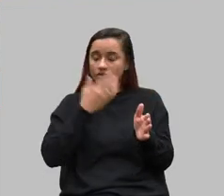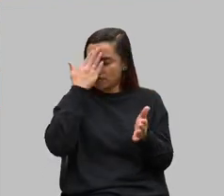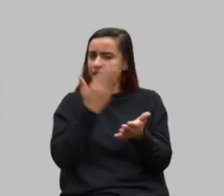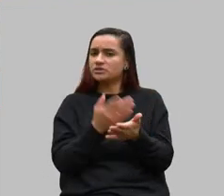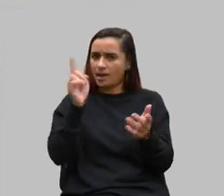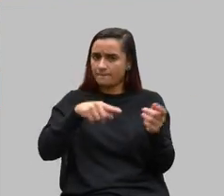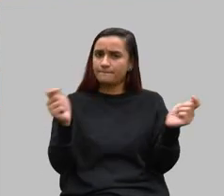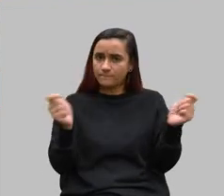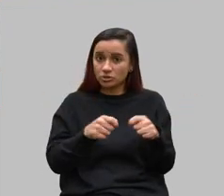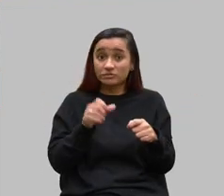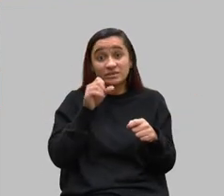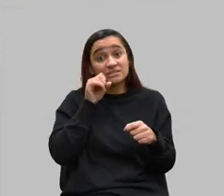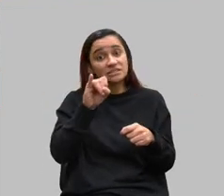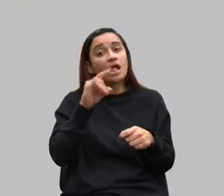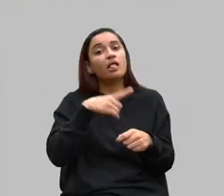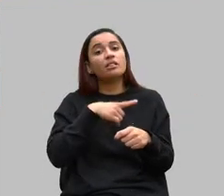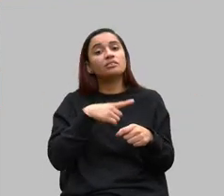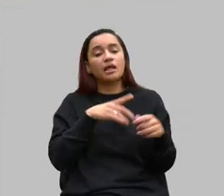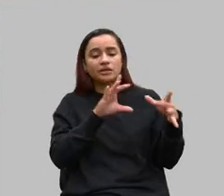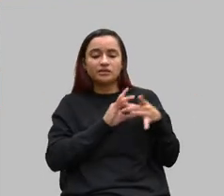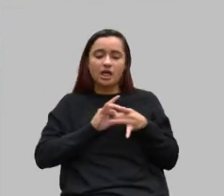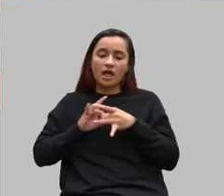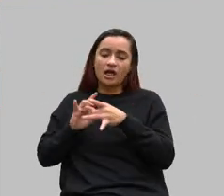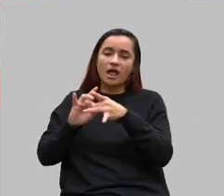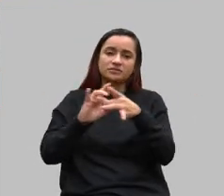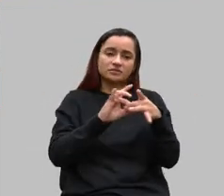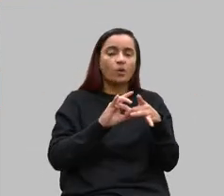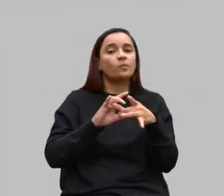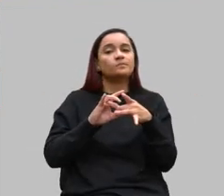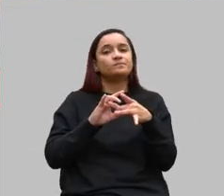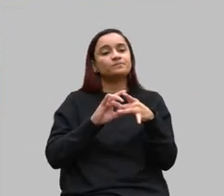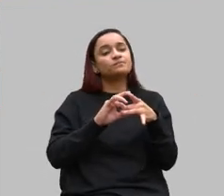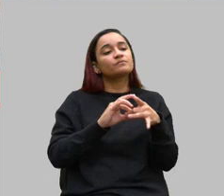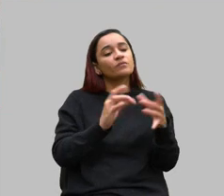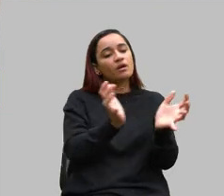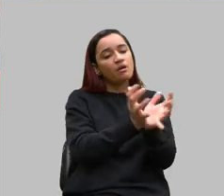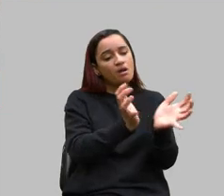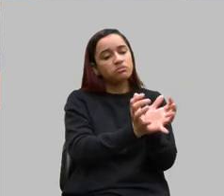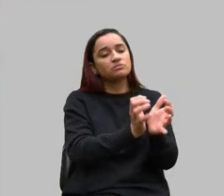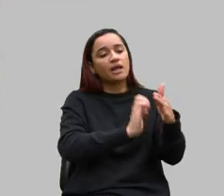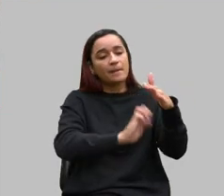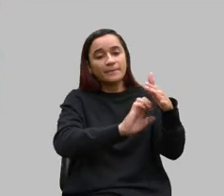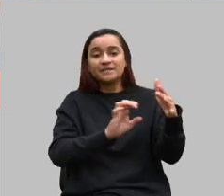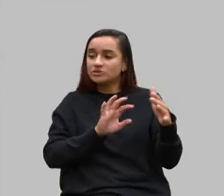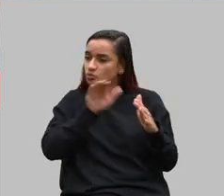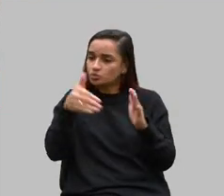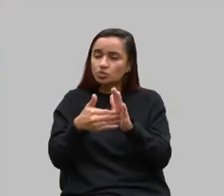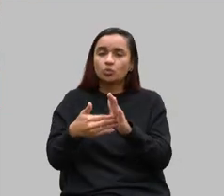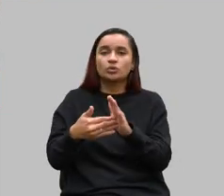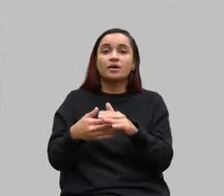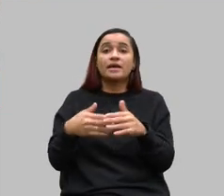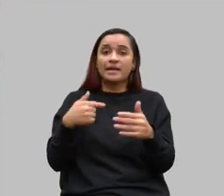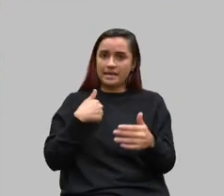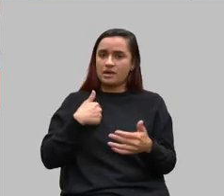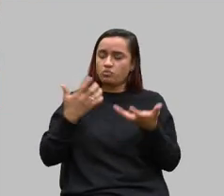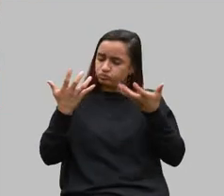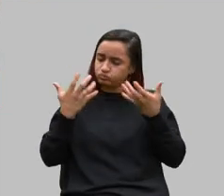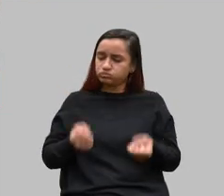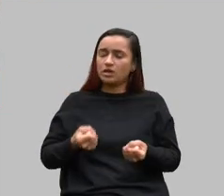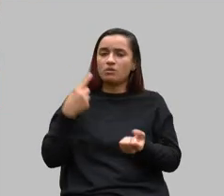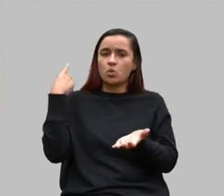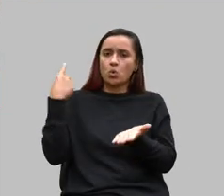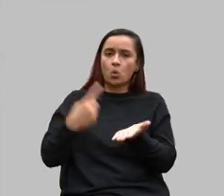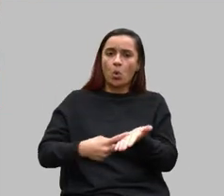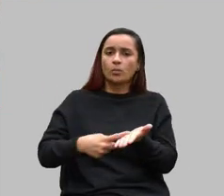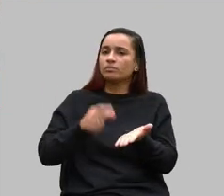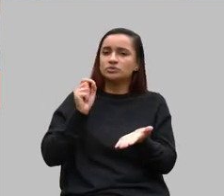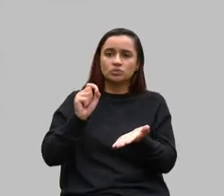integração logística entre terminais intermodais e assumo aqui secretário Pedro o compromisso de que ainda que